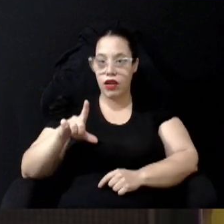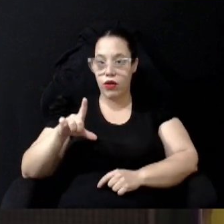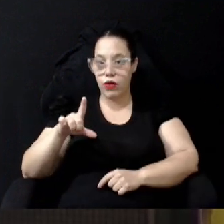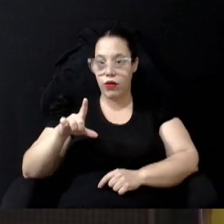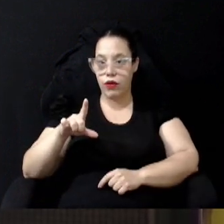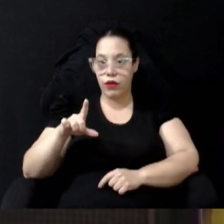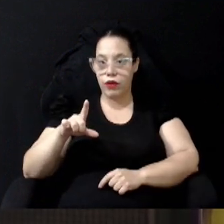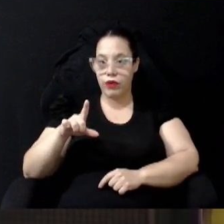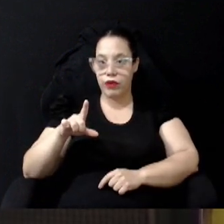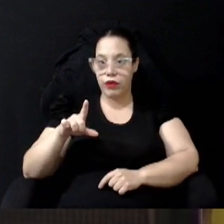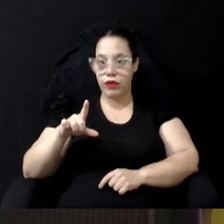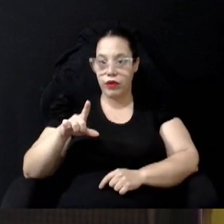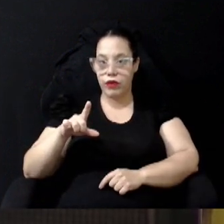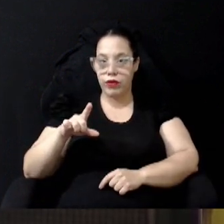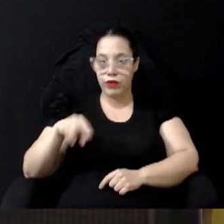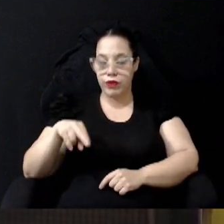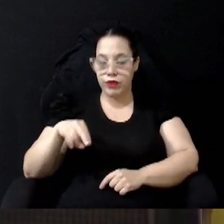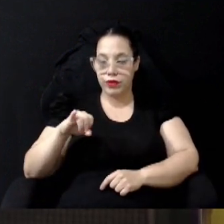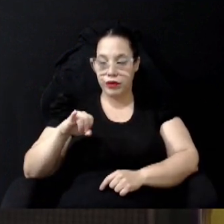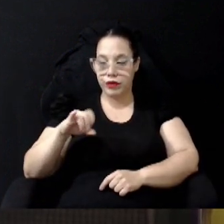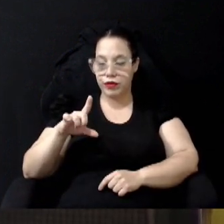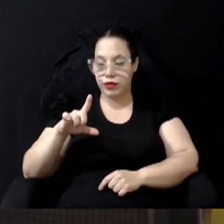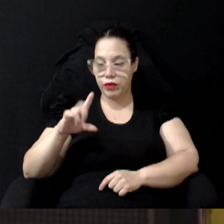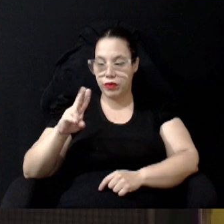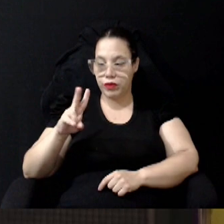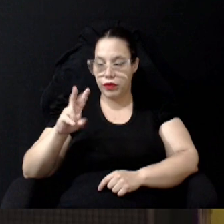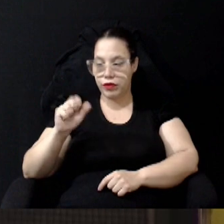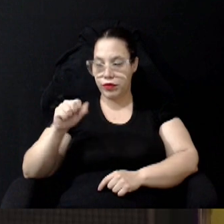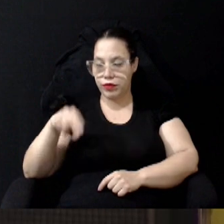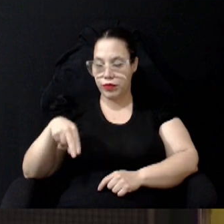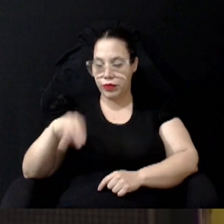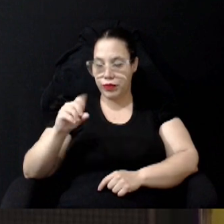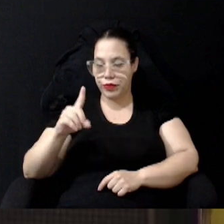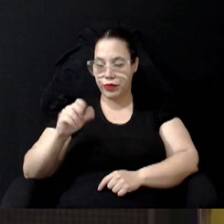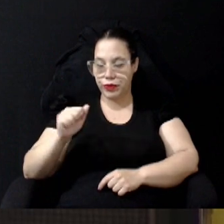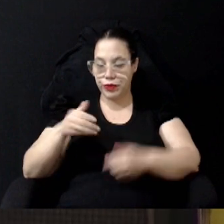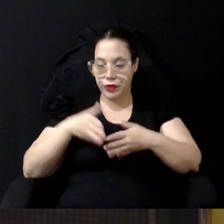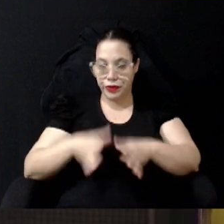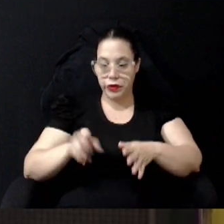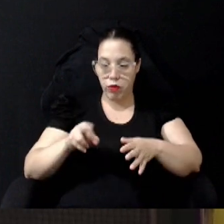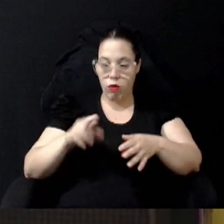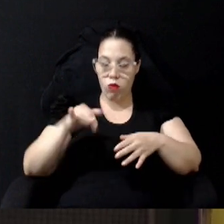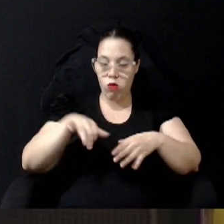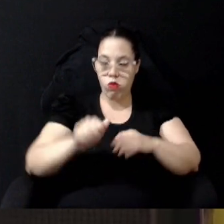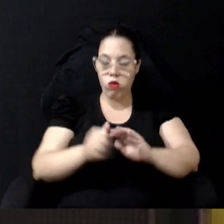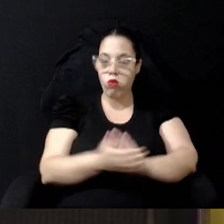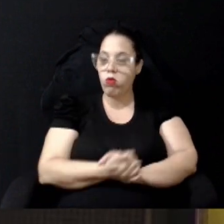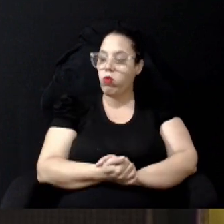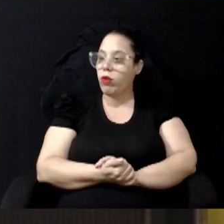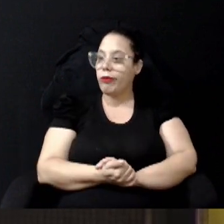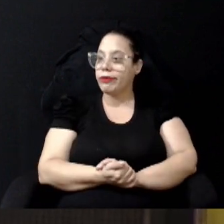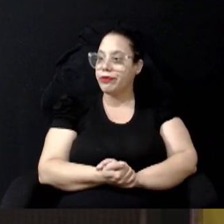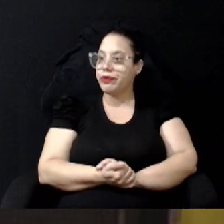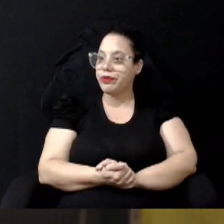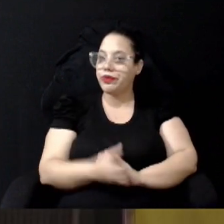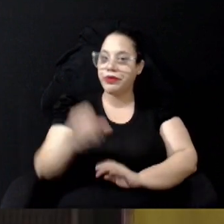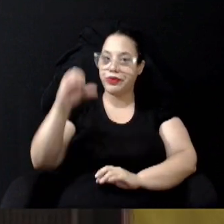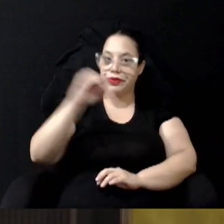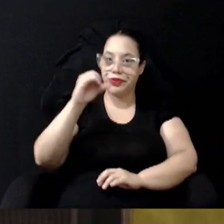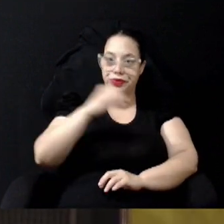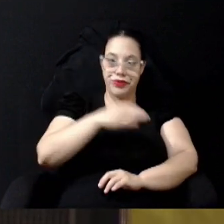Nilvanda Sena Rodrigues, ela nasceu em Goiânia e é a 9ª filha de